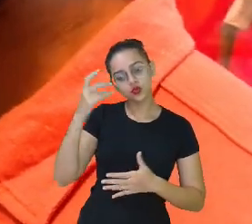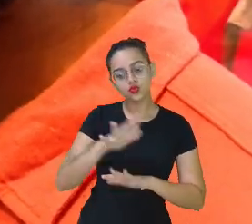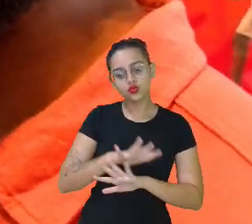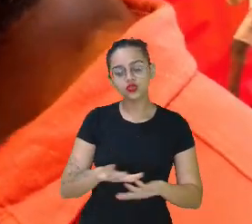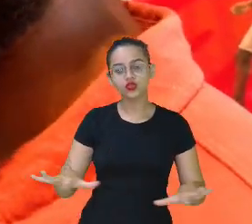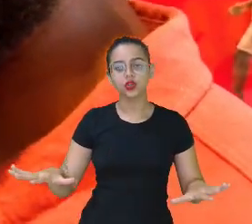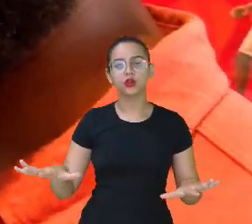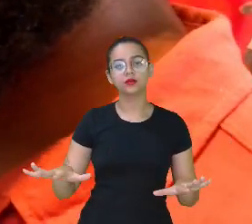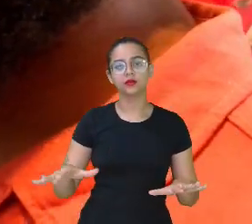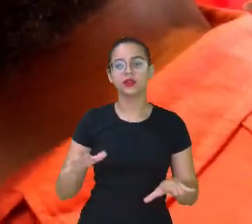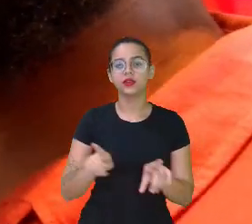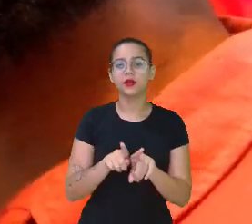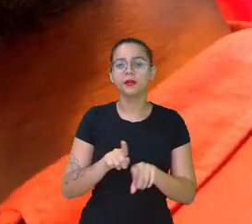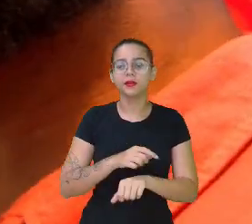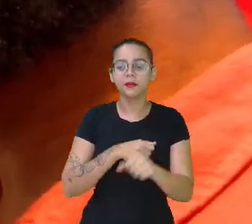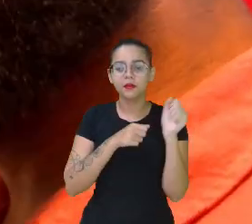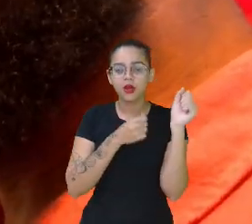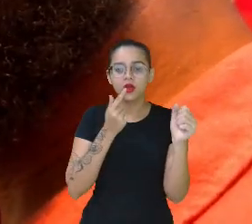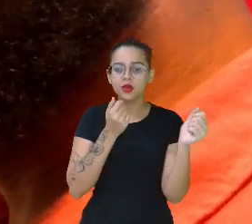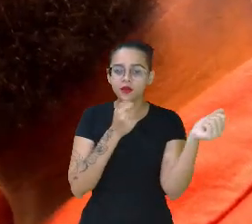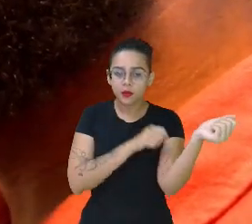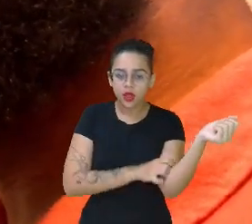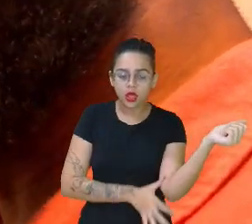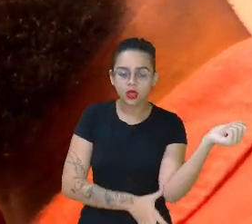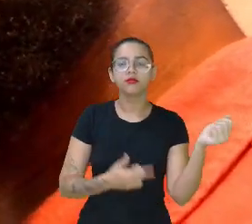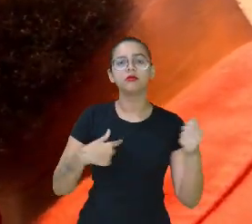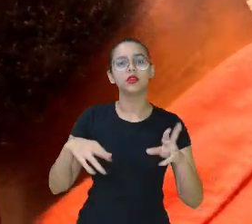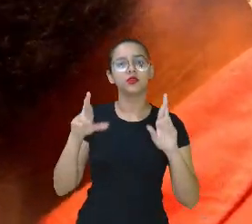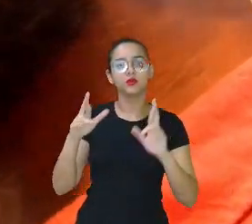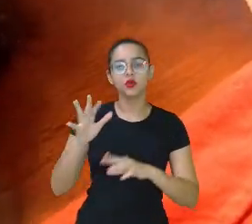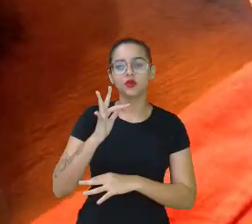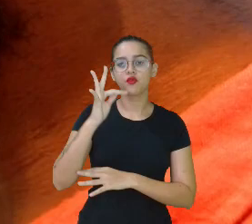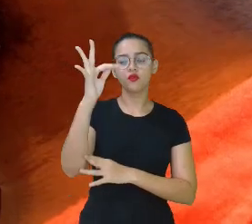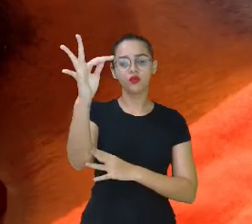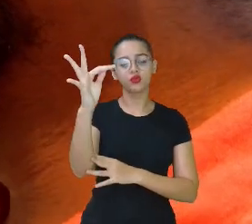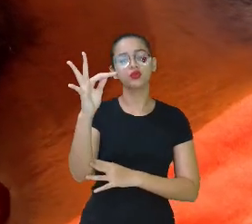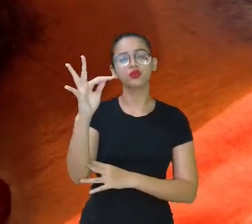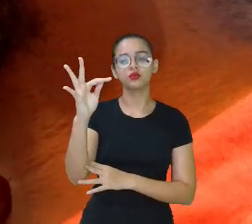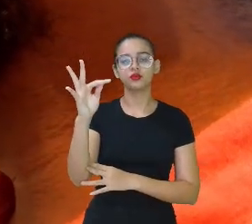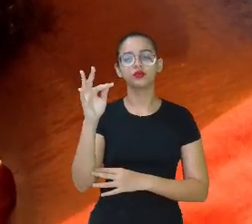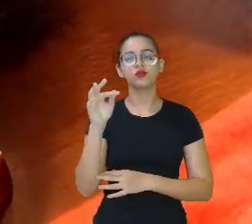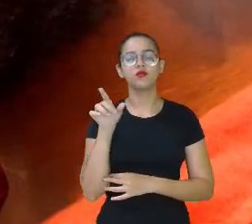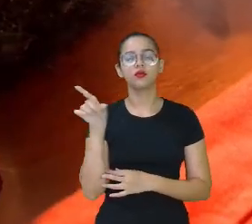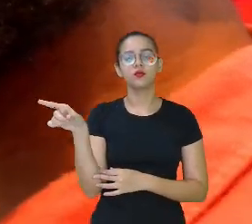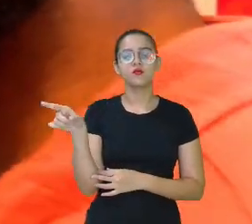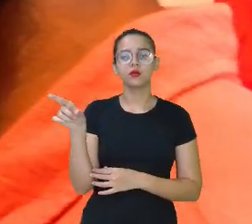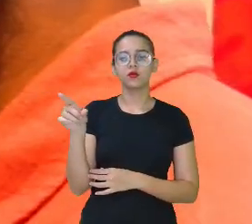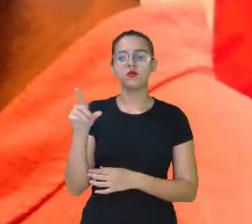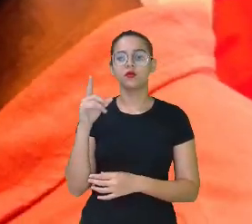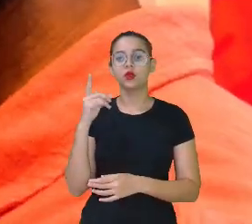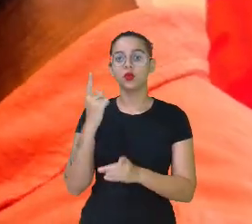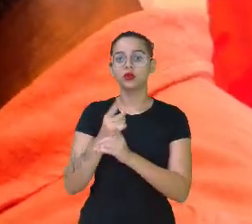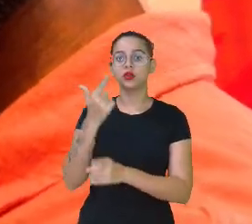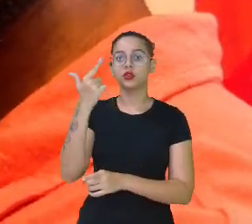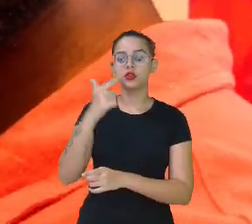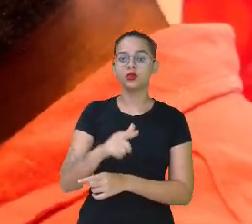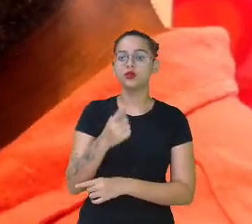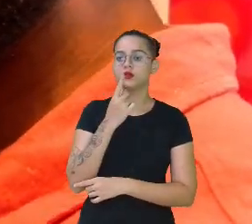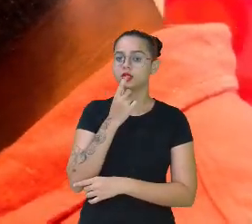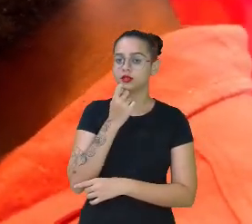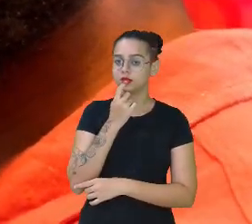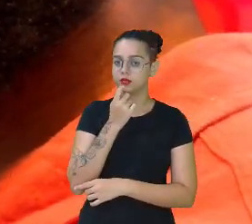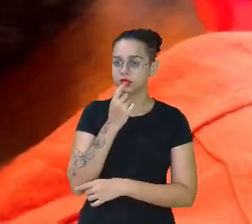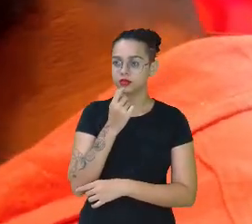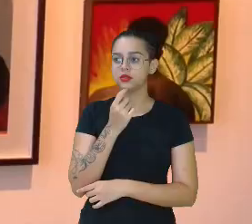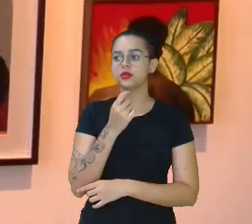jamais se manchem de vermelho. E assim, eu tenho muita esperança no futuro próximo em reencontrar esse vermelho